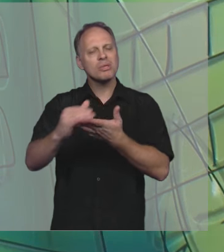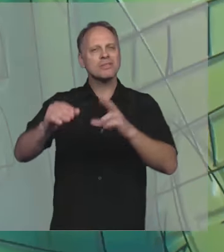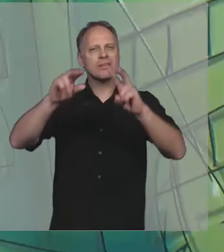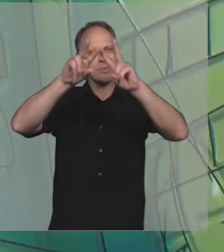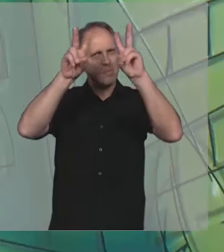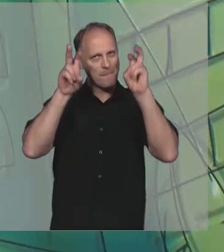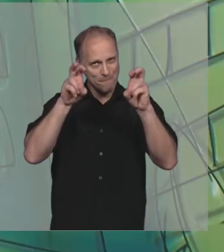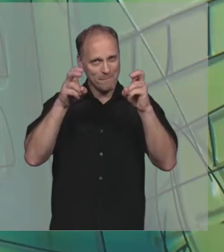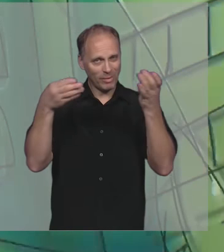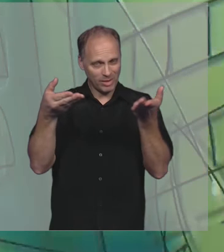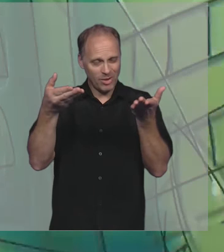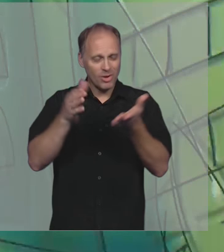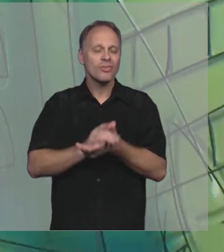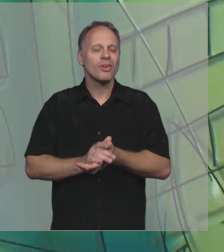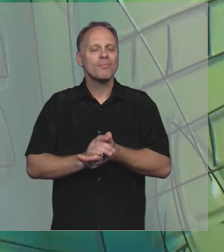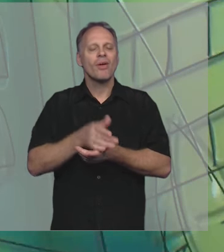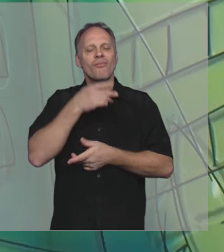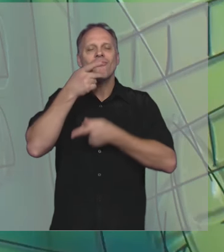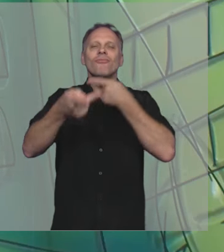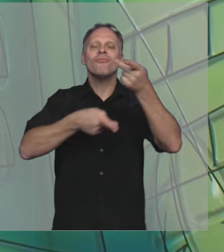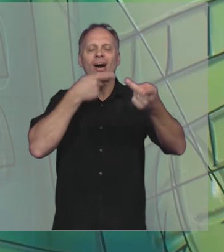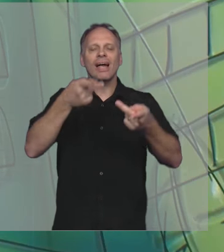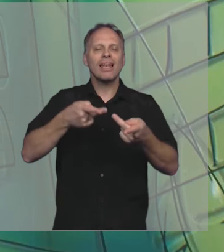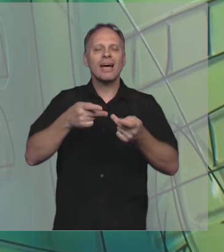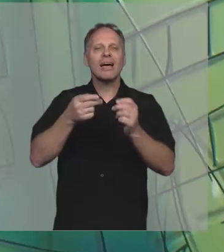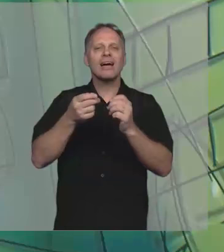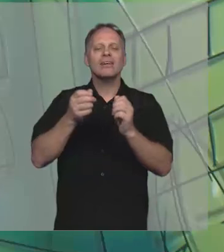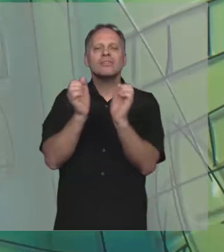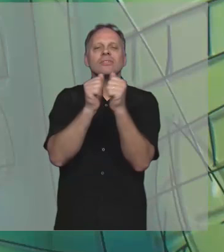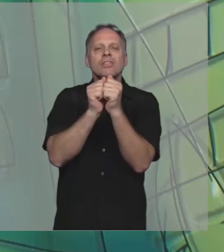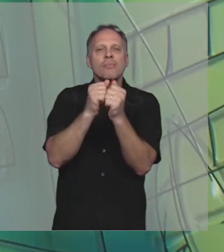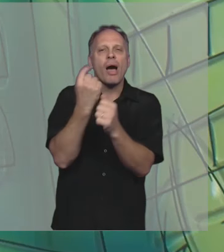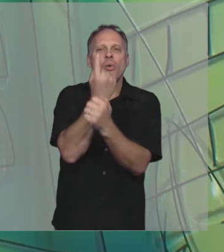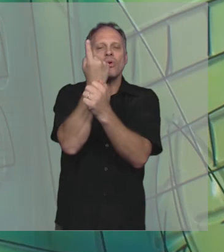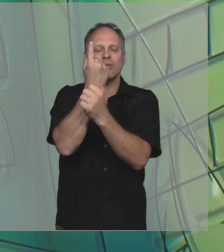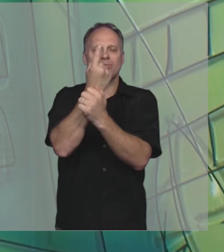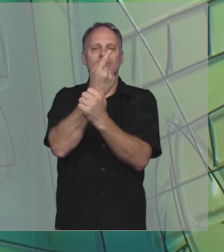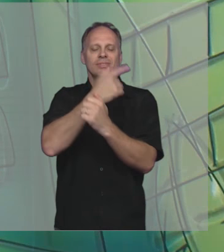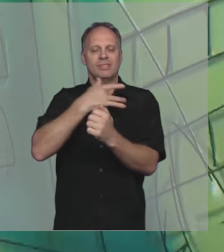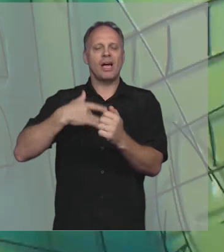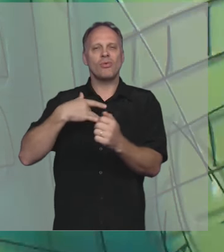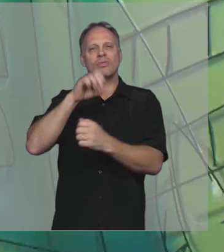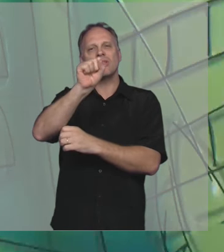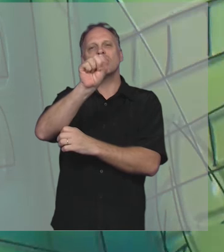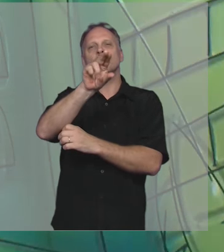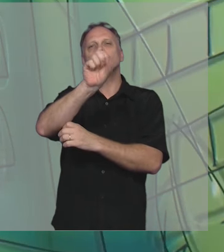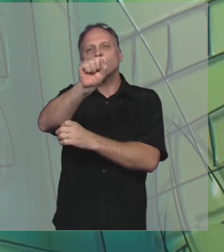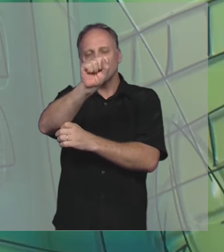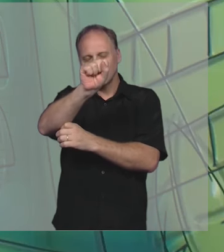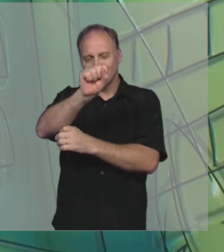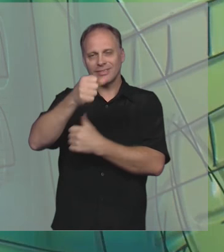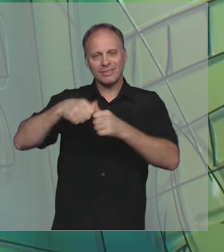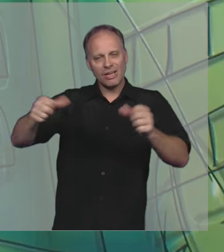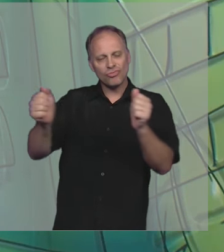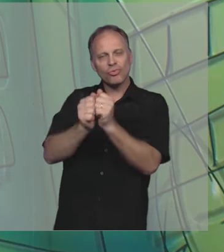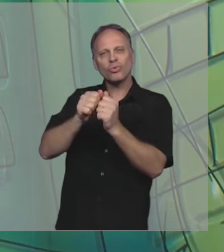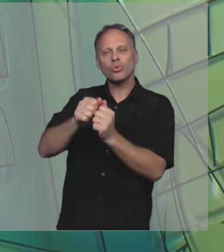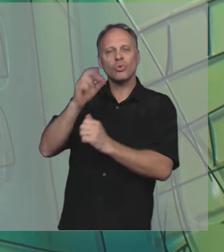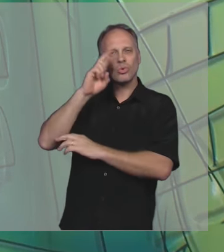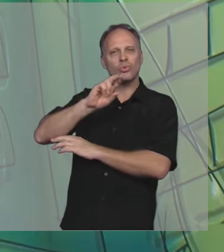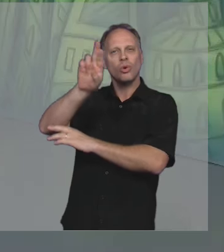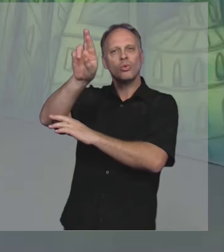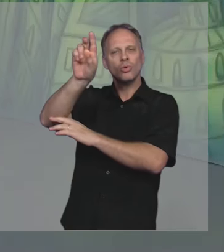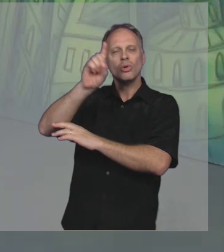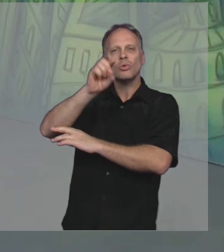Olá, está começando o Em Pauta. Hoje vamos falar sobre o Sistema Único de Saúde, o SUS. E está conosco o Dr. Antônio